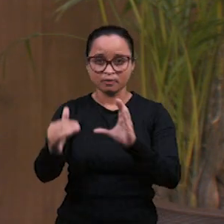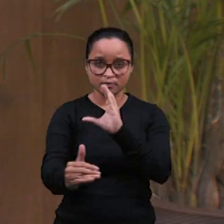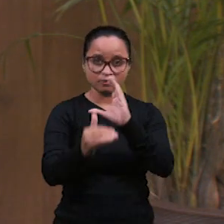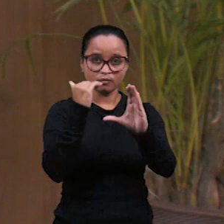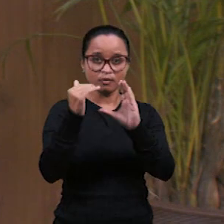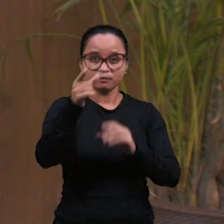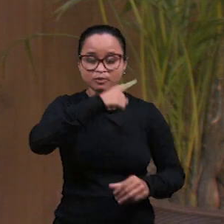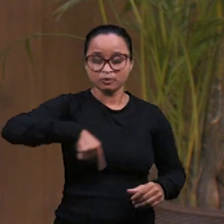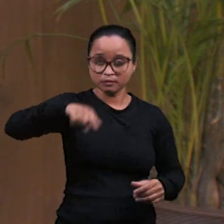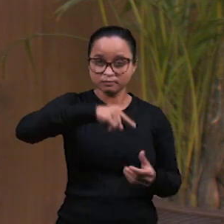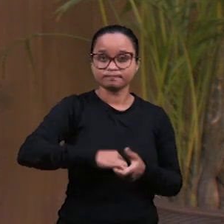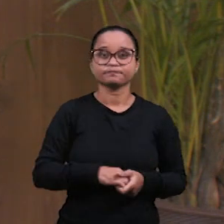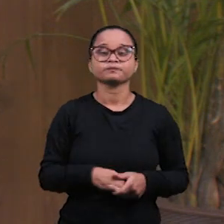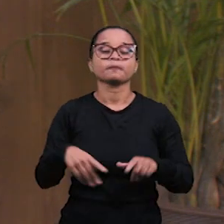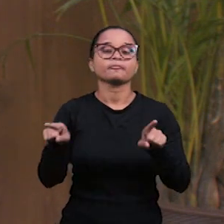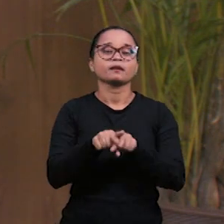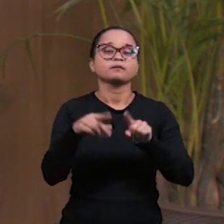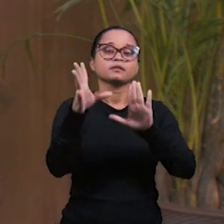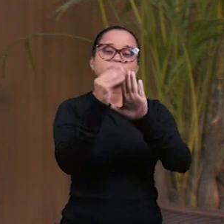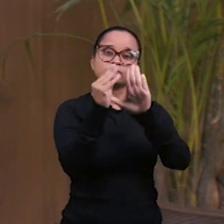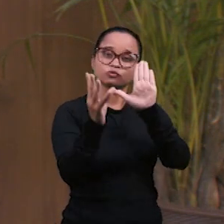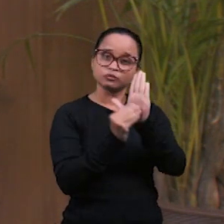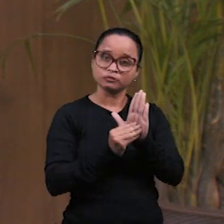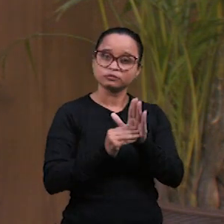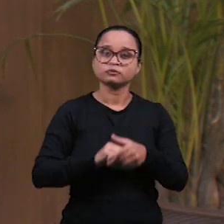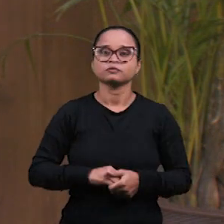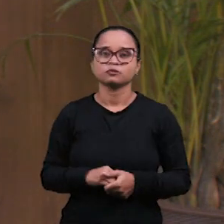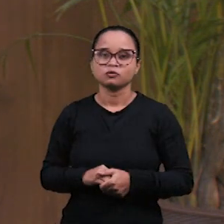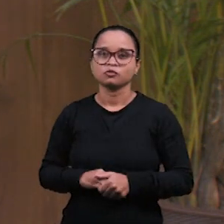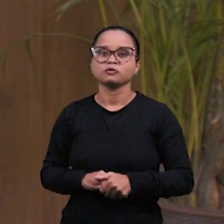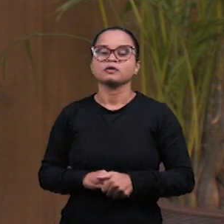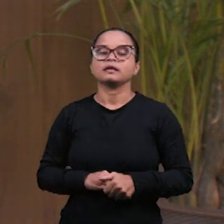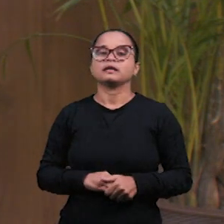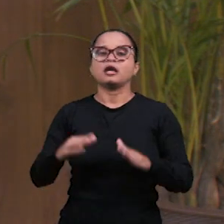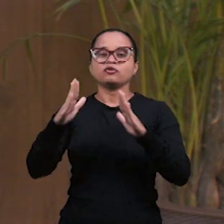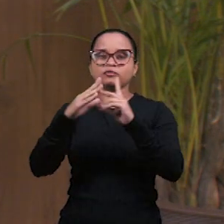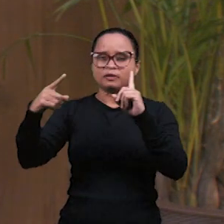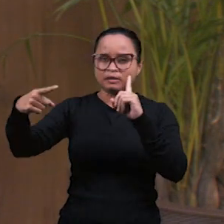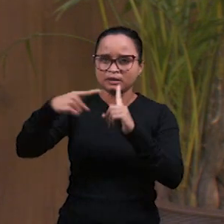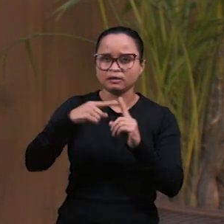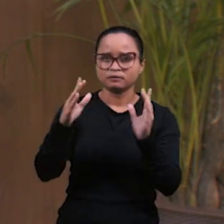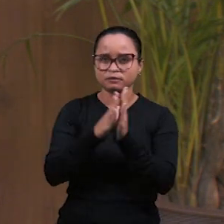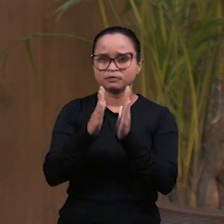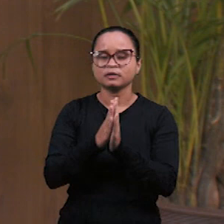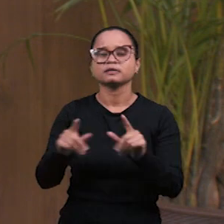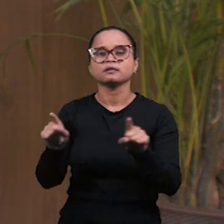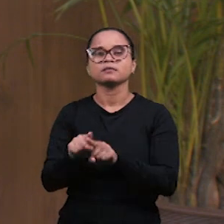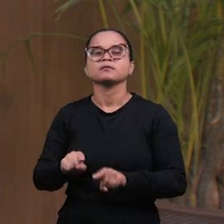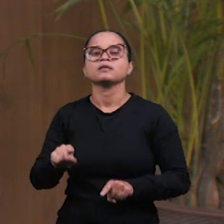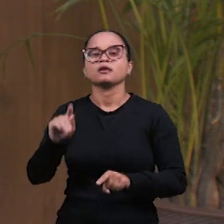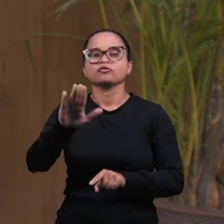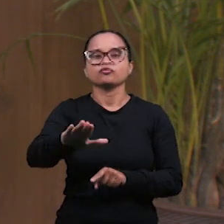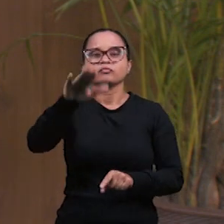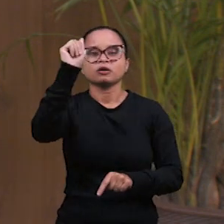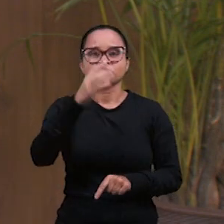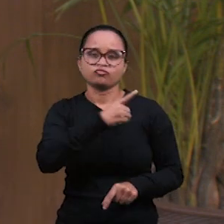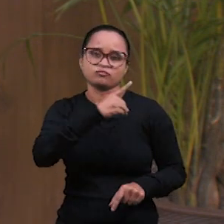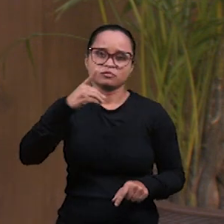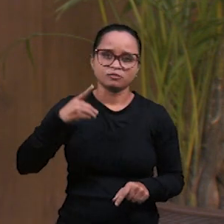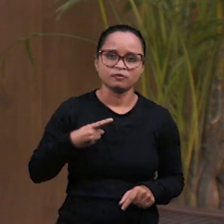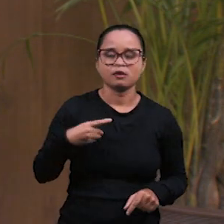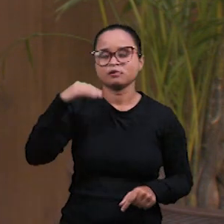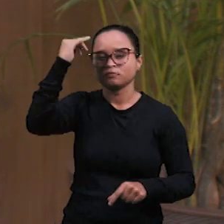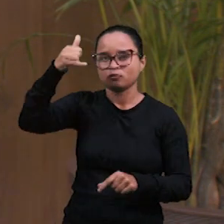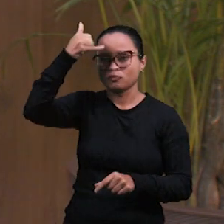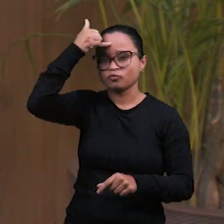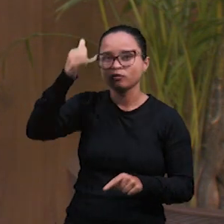nós conteúdo de consagração de templos, conteúdo de levantamento de diáconos, de ungidos,